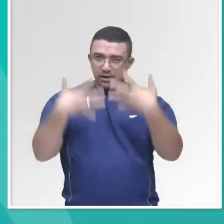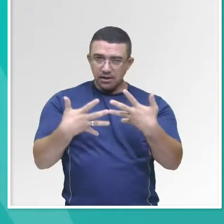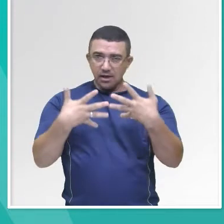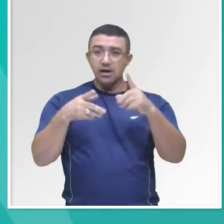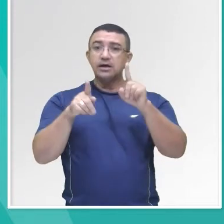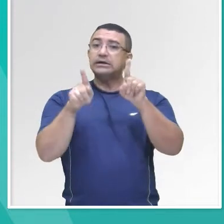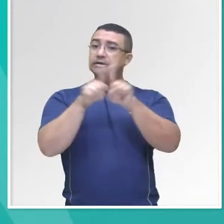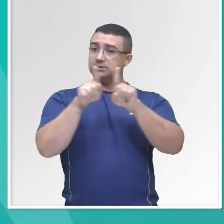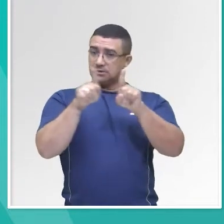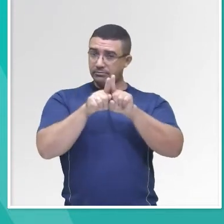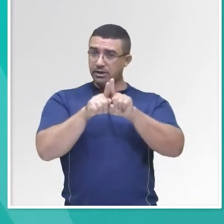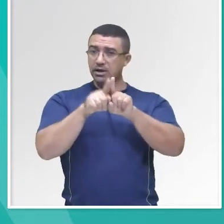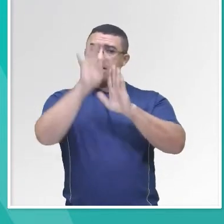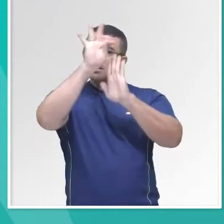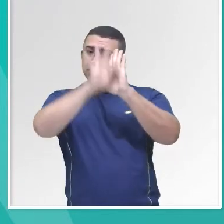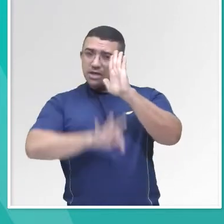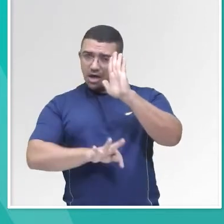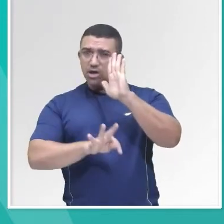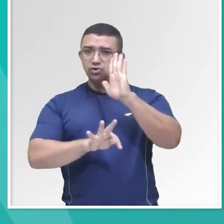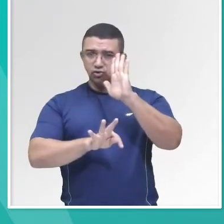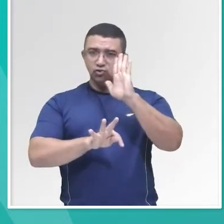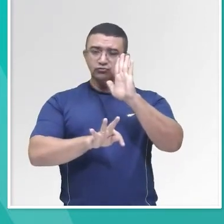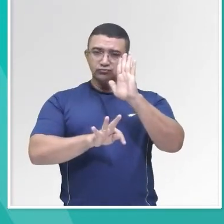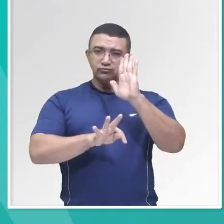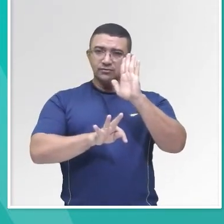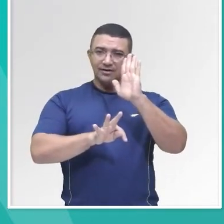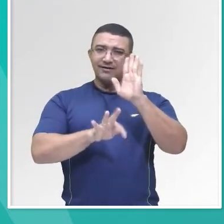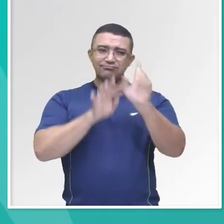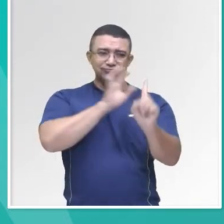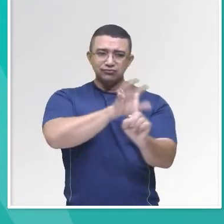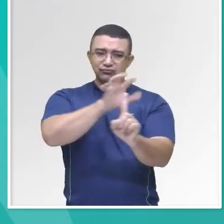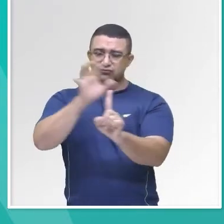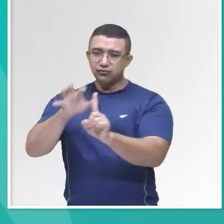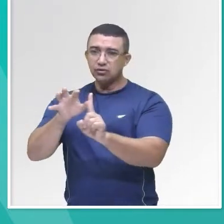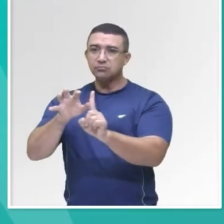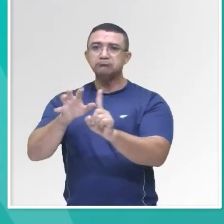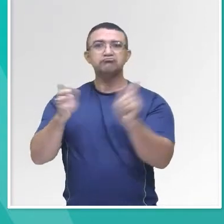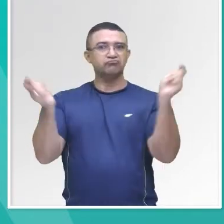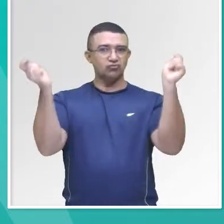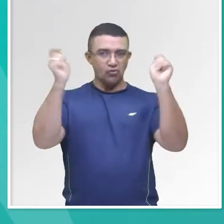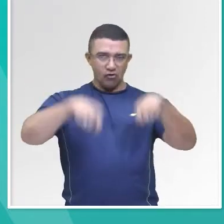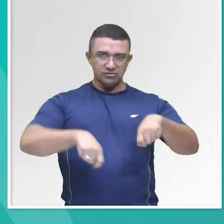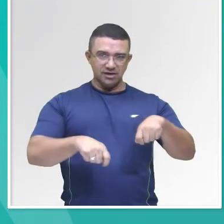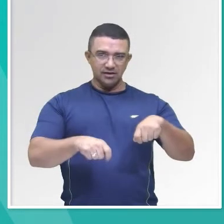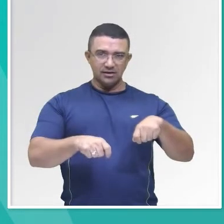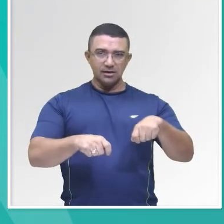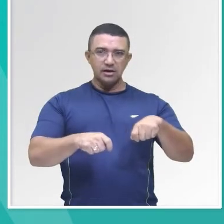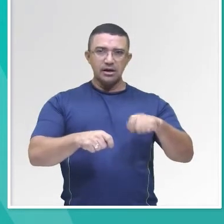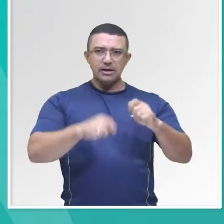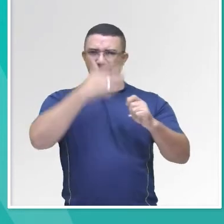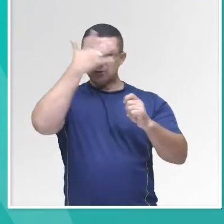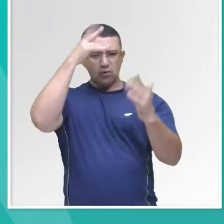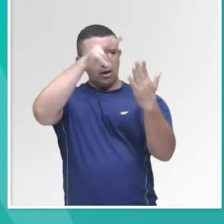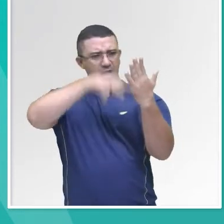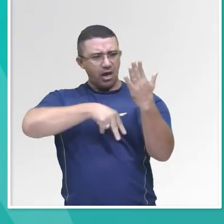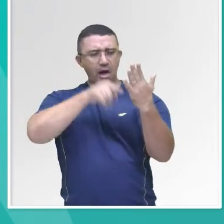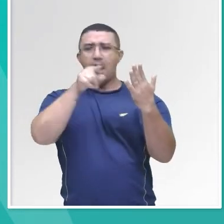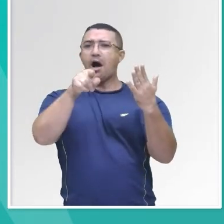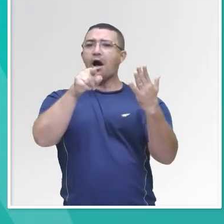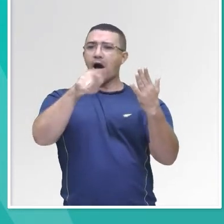e ele modifica o comportamento daquela pessoa, tá? Temos um texto